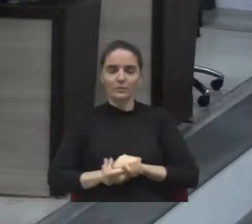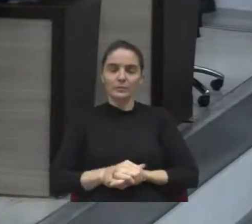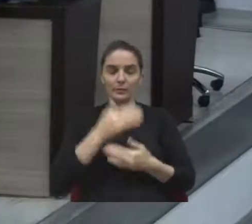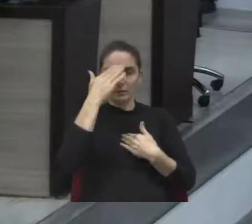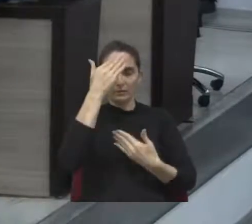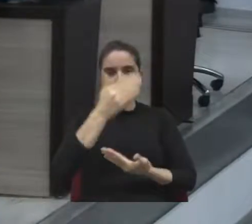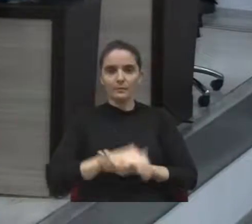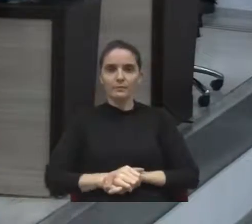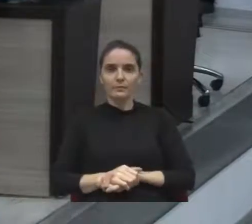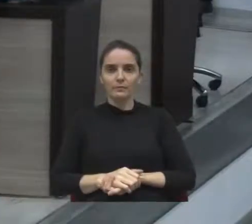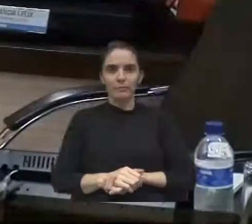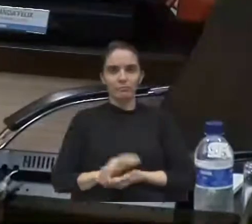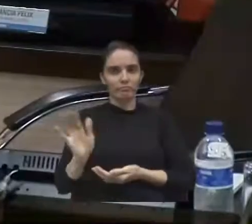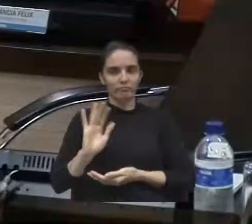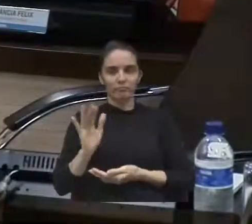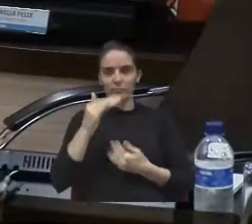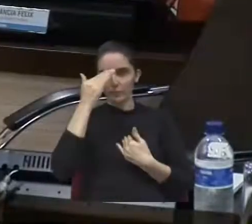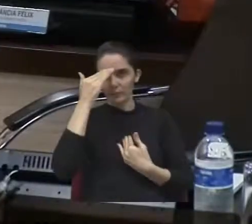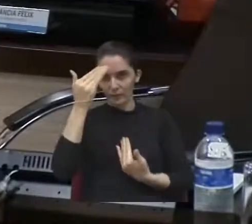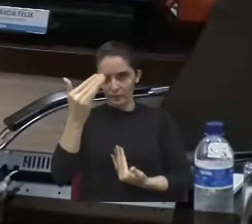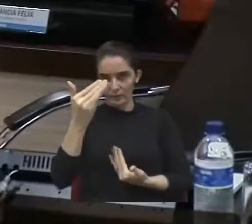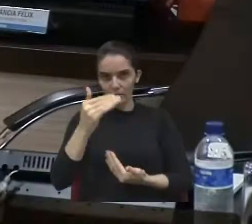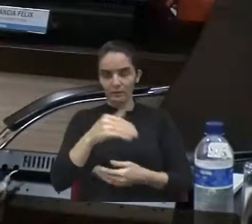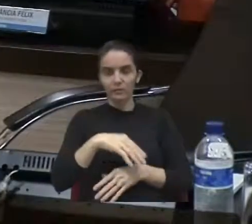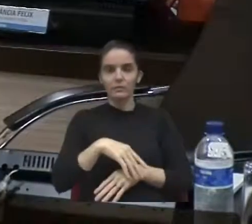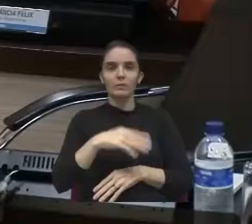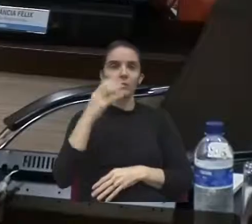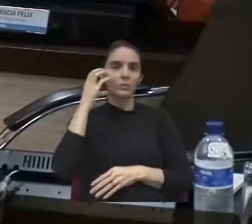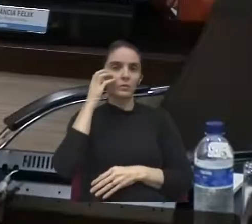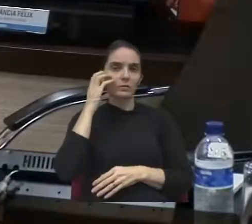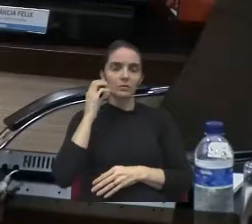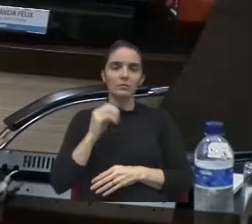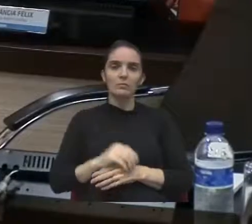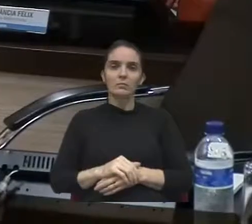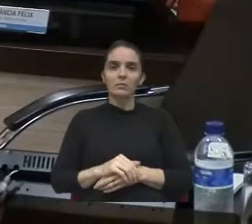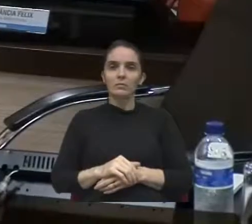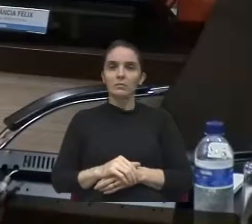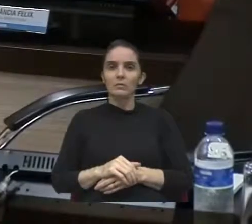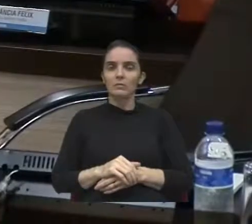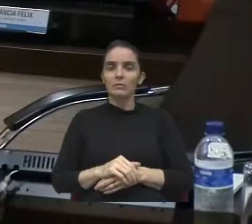Imagina. Agradeço, doutor Marcelo Rossi, por contribuir aqui com o plenário,